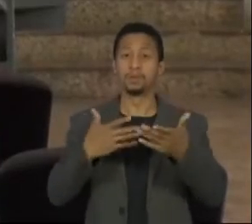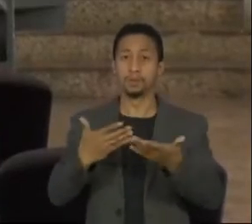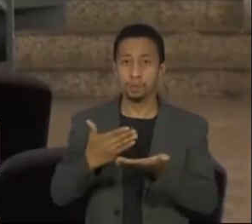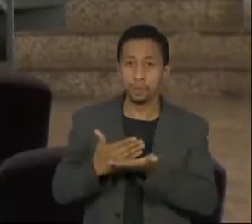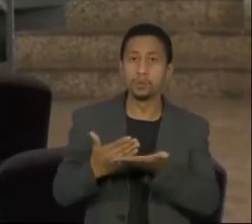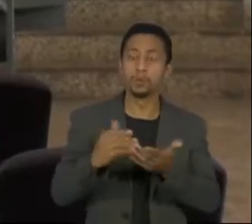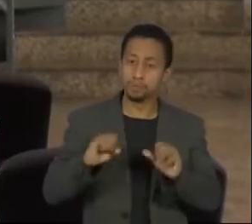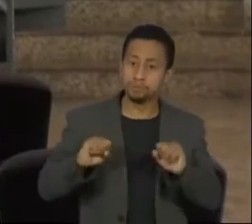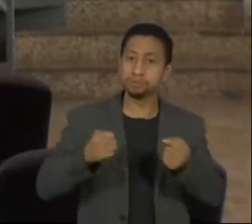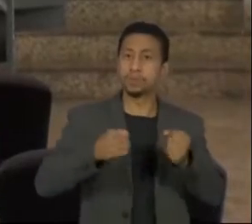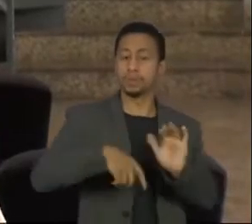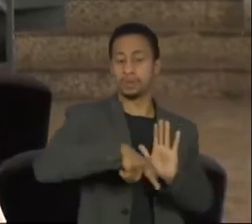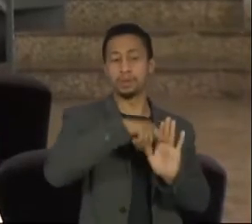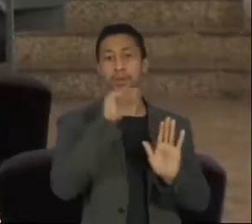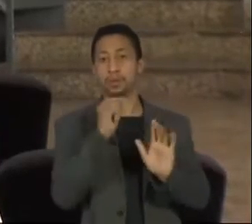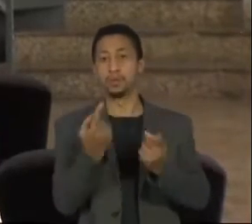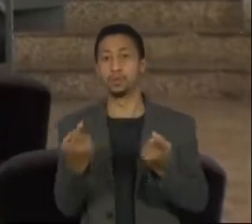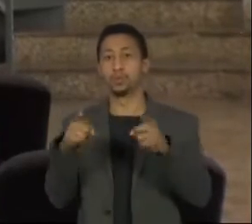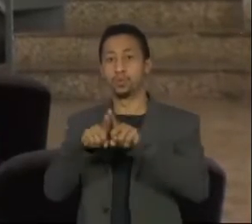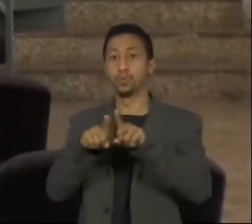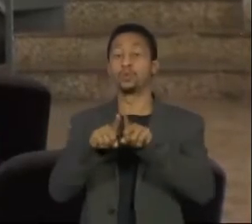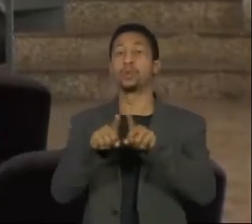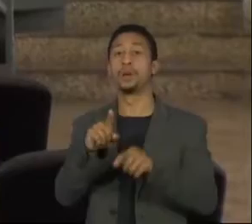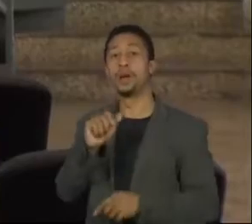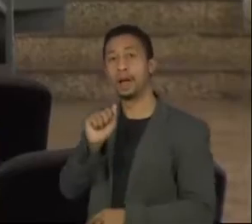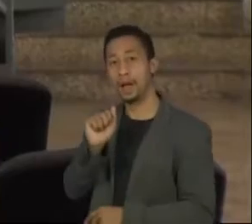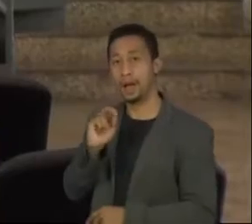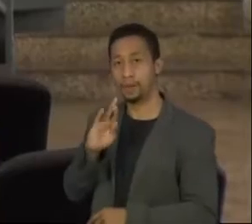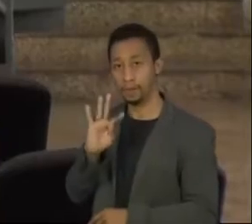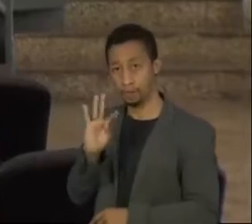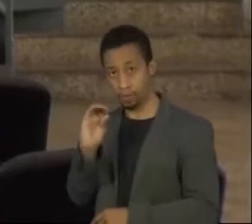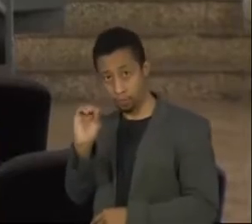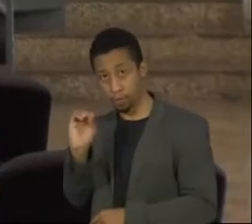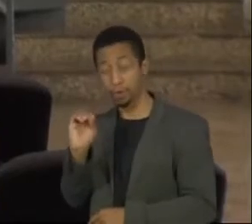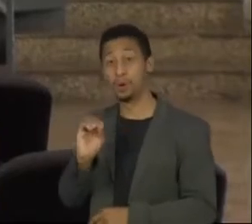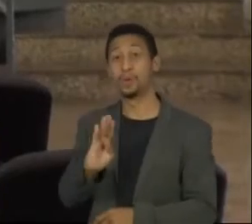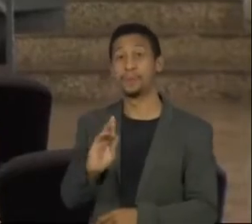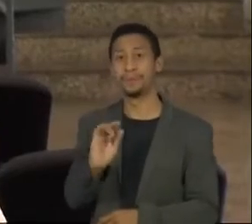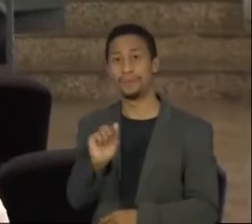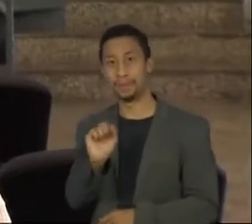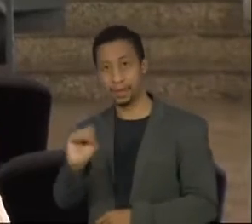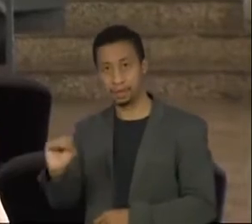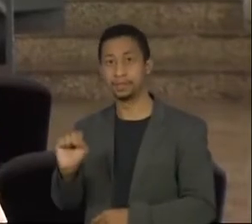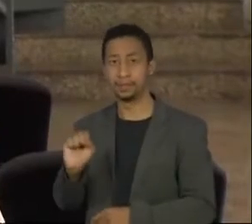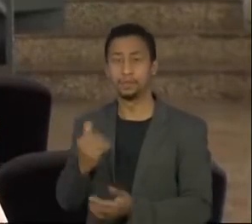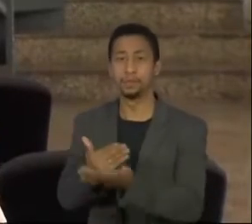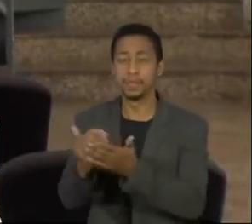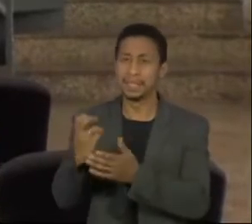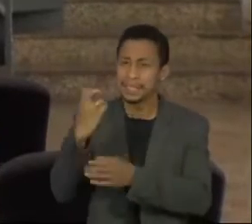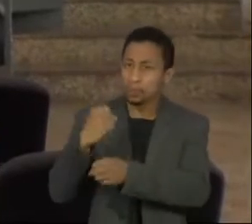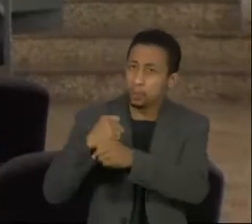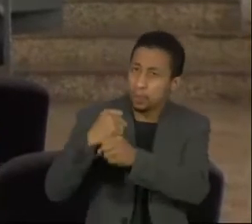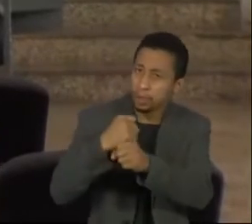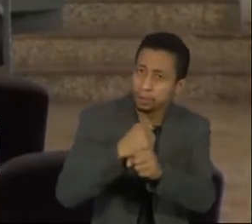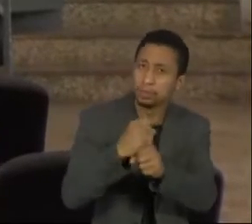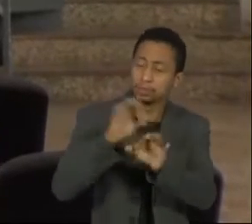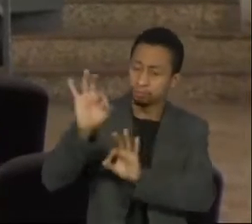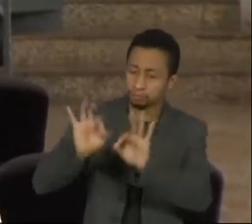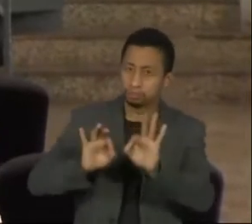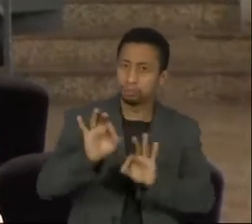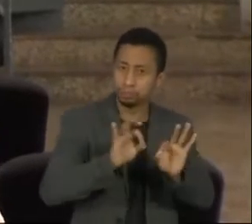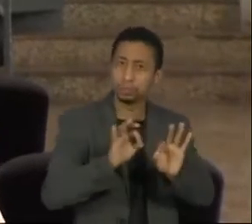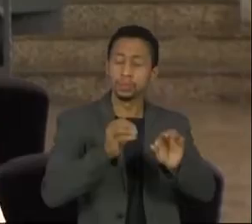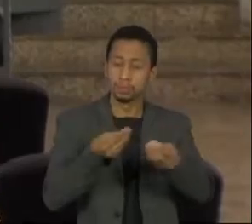junto com a ONG Afrobras, e lista 10 ações para serem cumpridas num prazo de 5 anos para dar mais